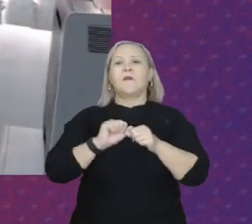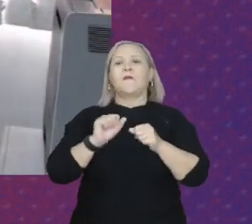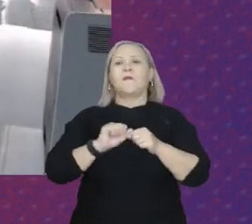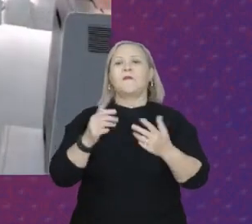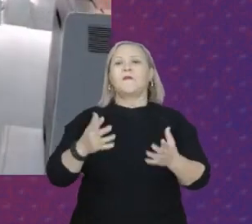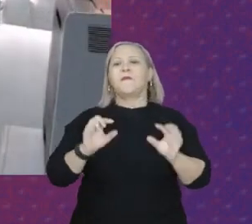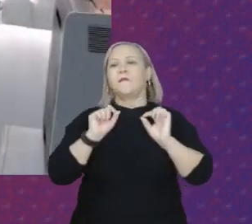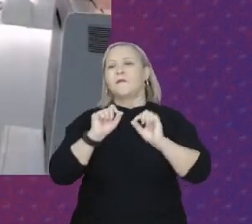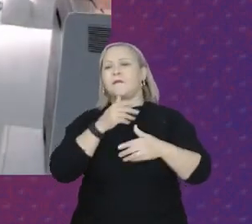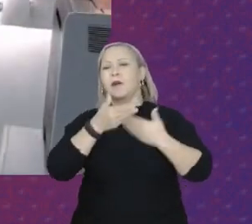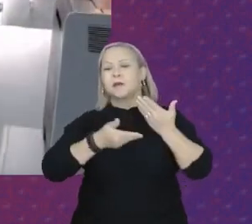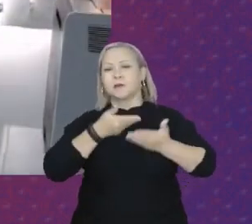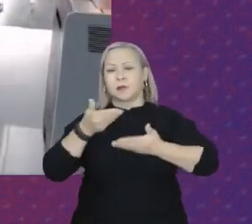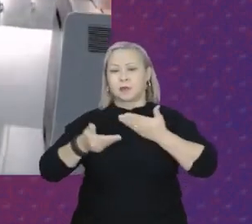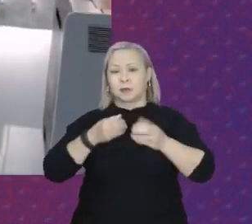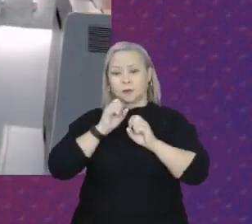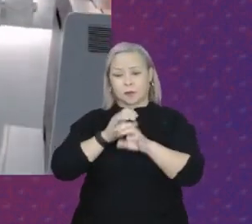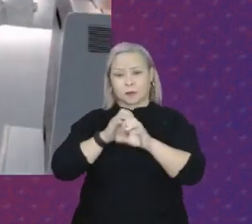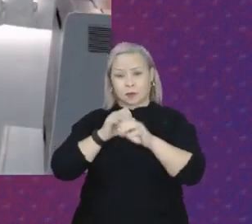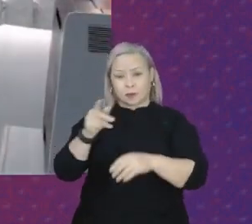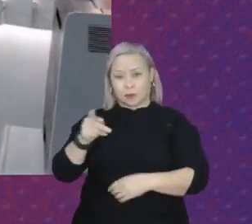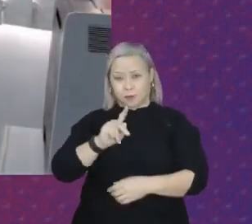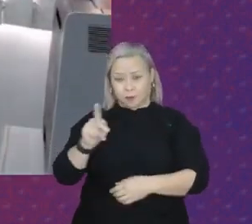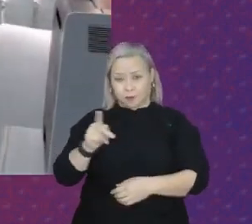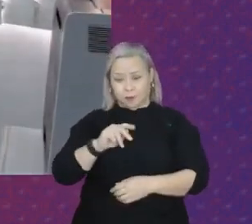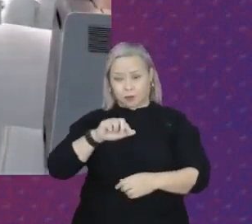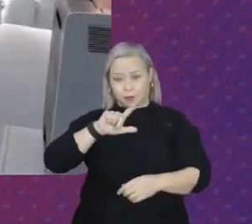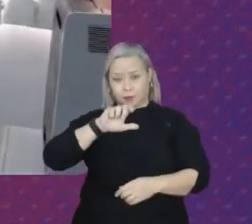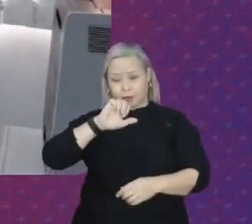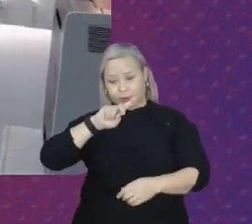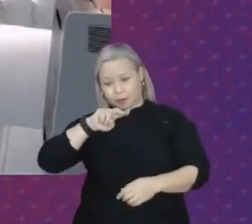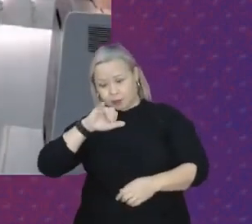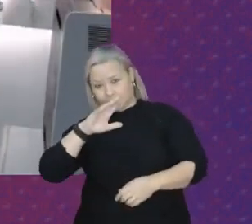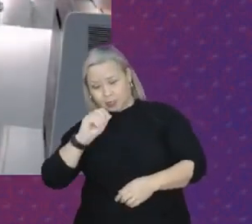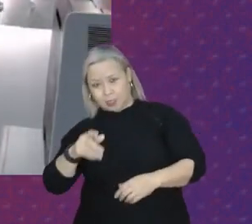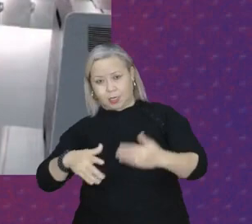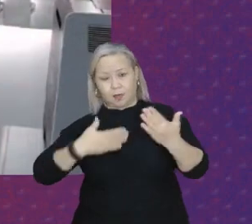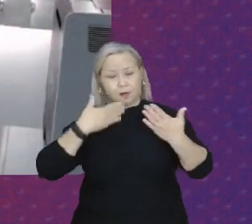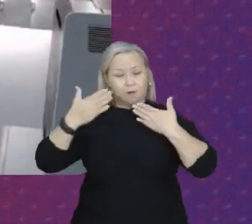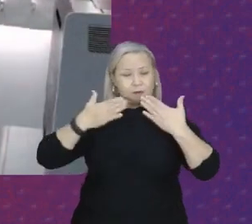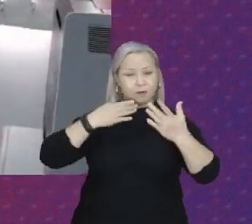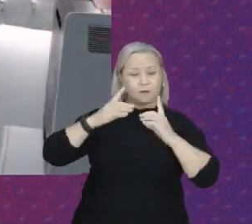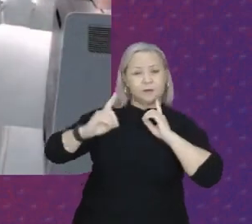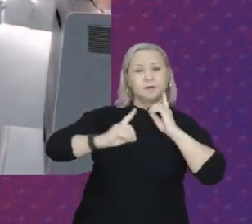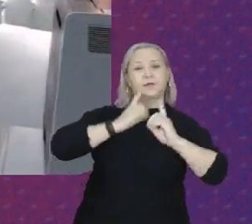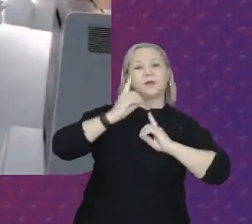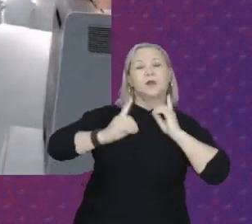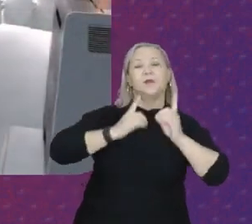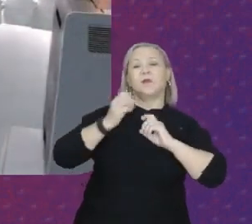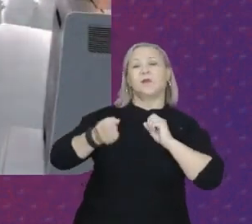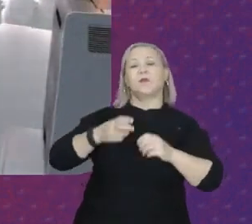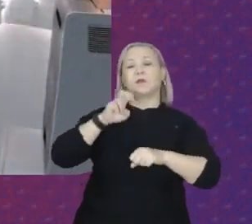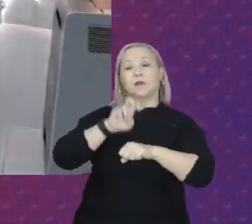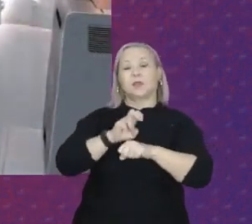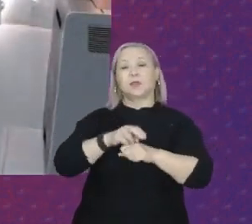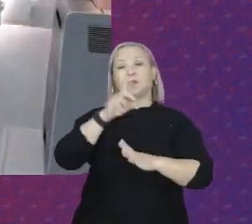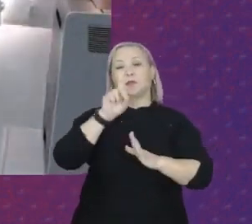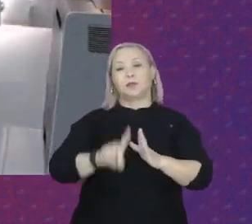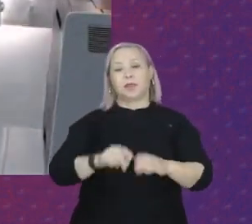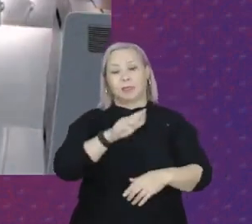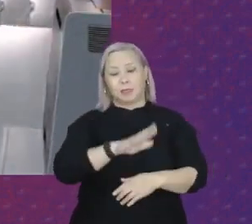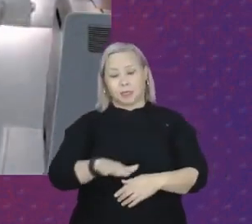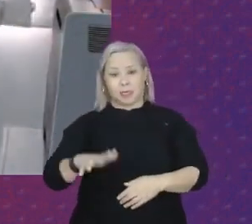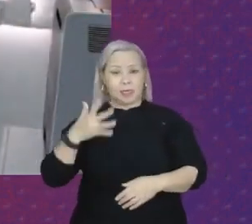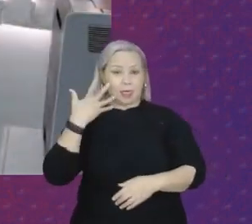link com as aulas da professora Lívia, que dialogou sobre as creches como direito da criança,